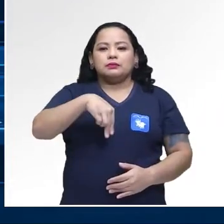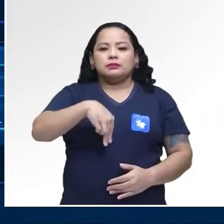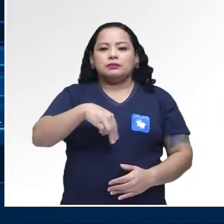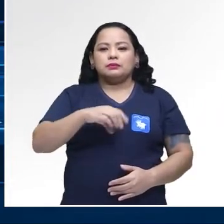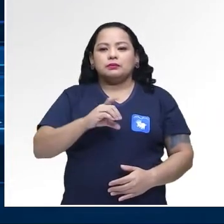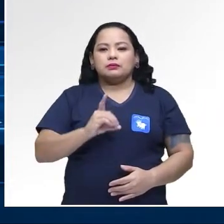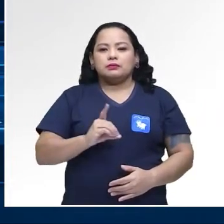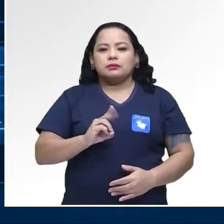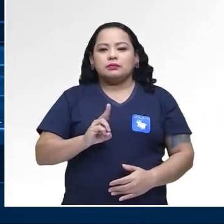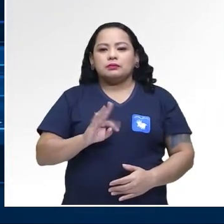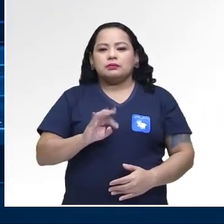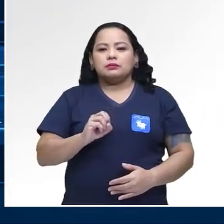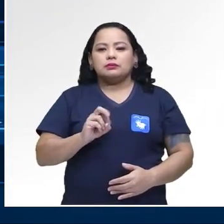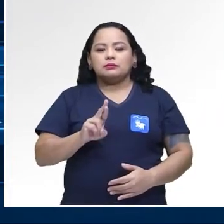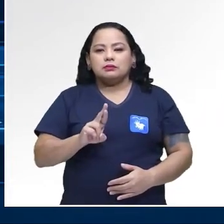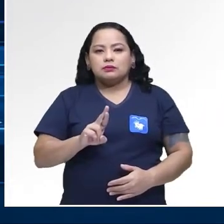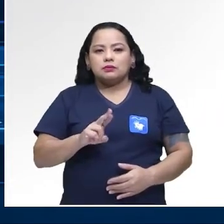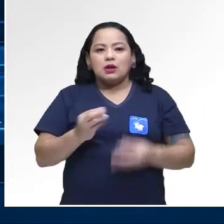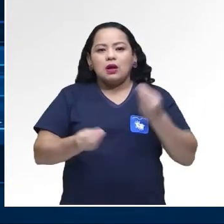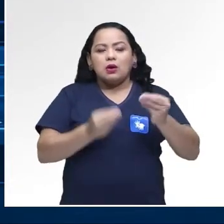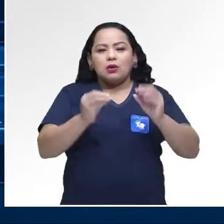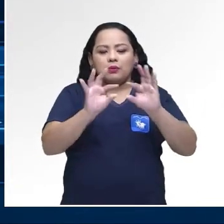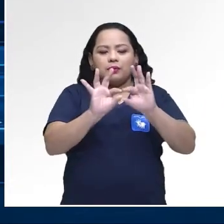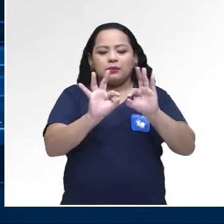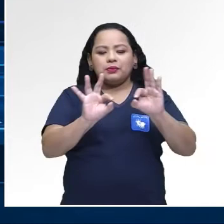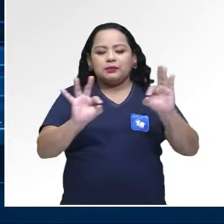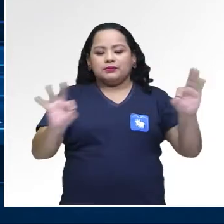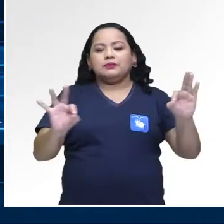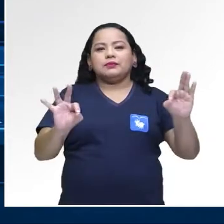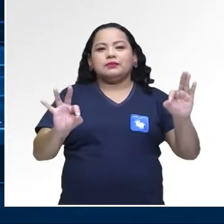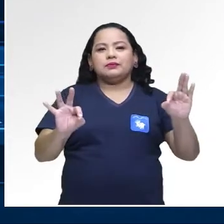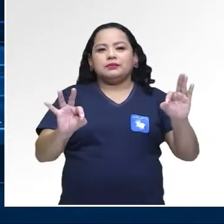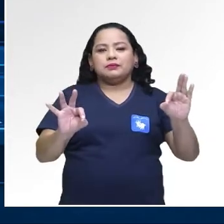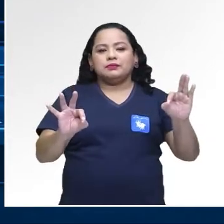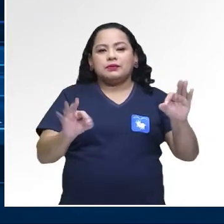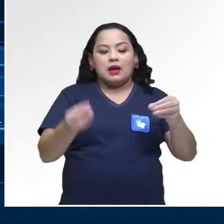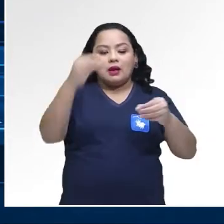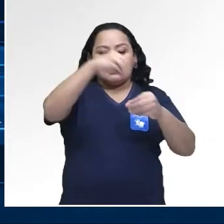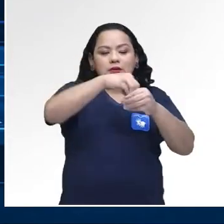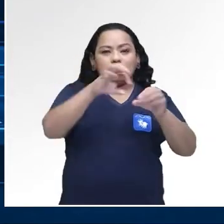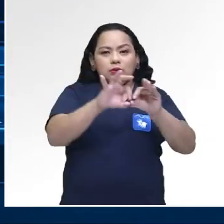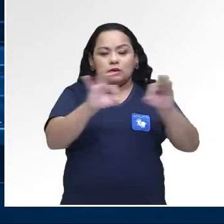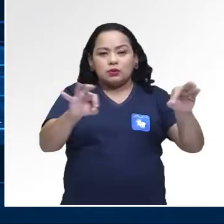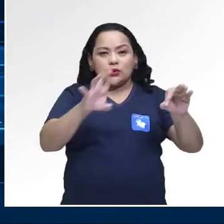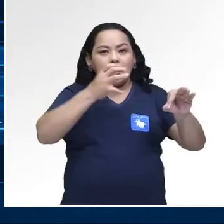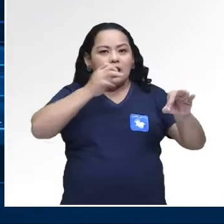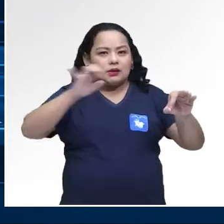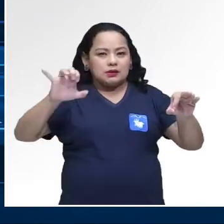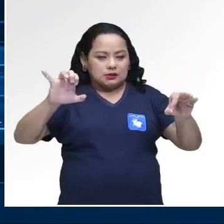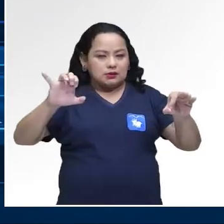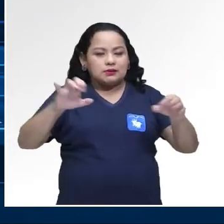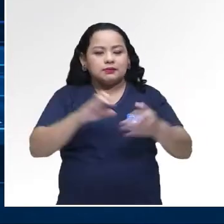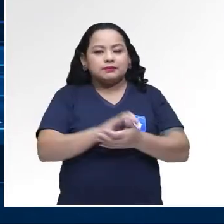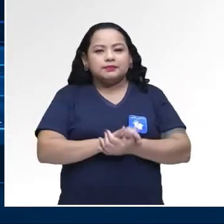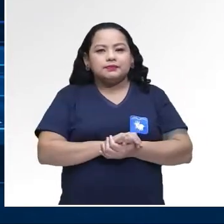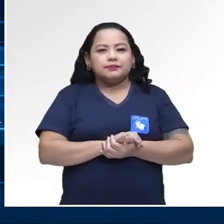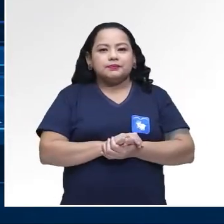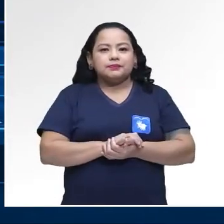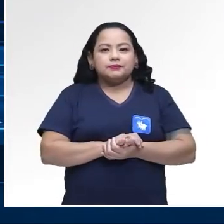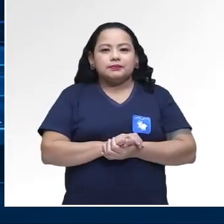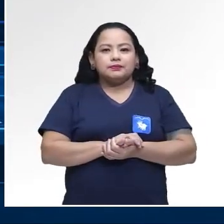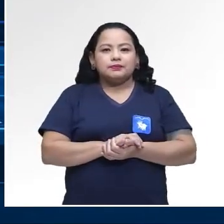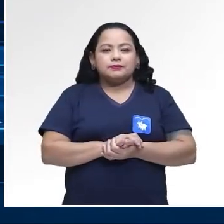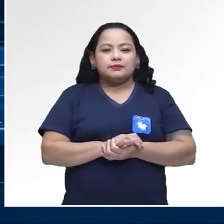Os condutores elétricos são os cabos elétricos. Eles conduzem a corrente elétrica entre